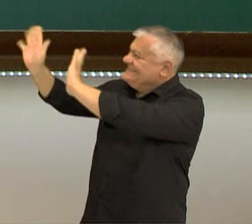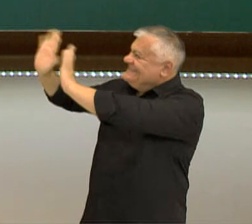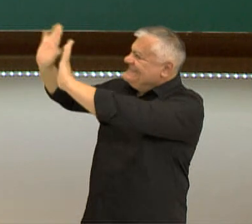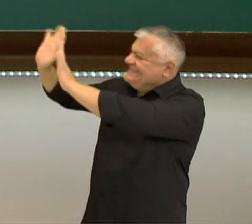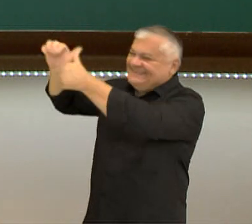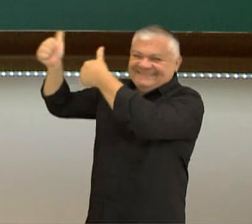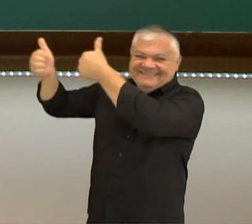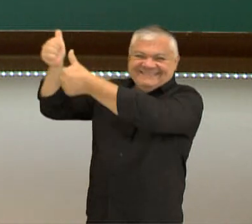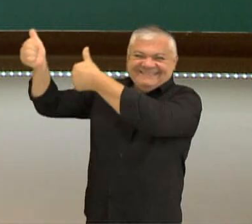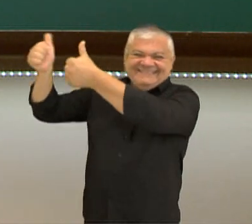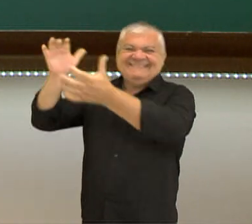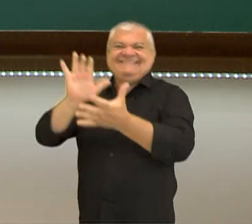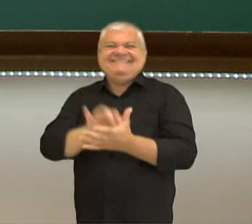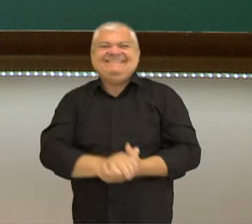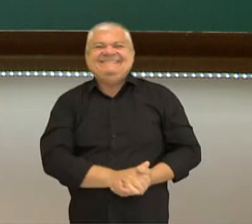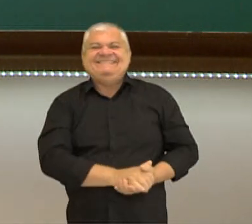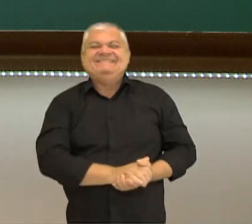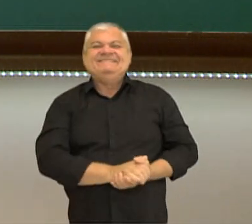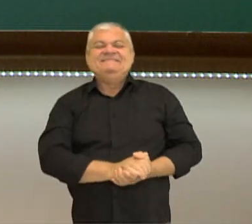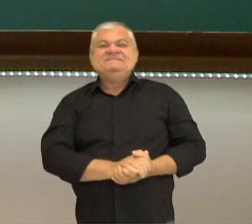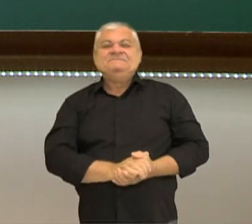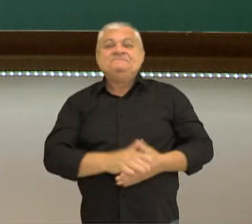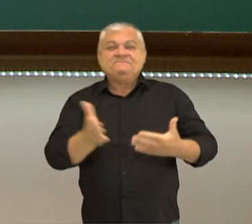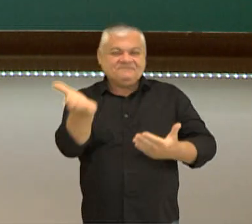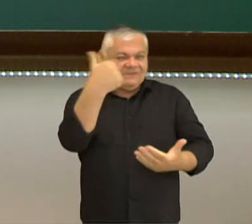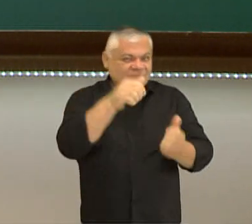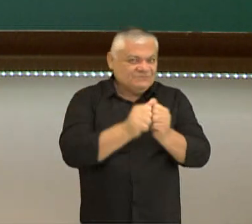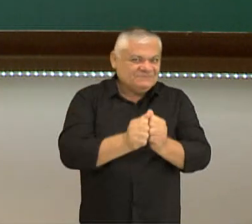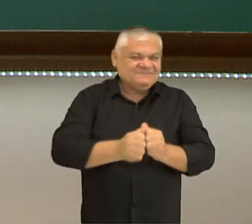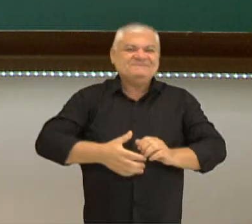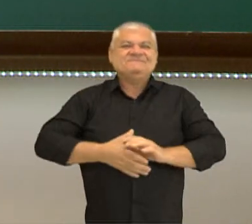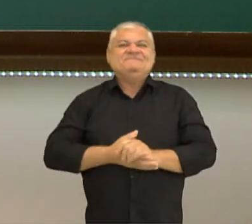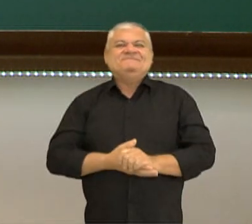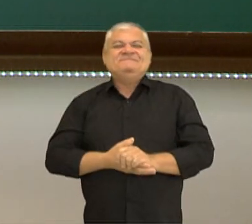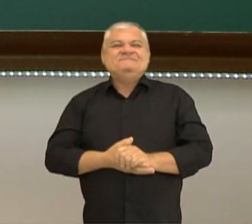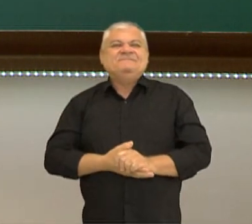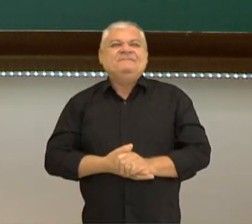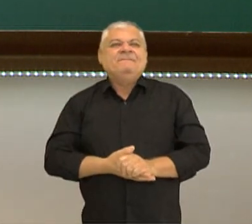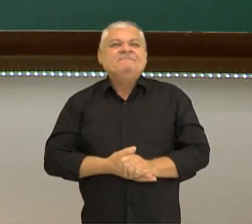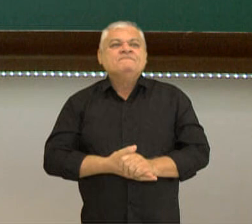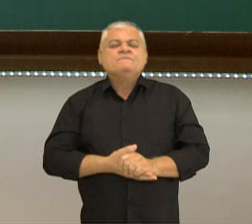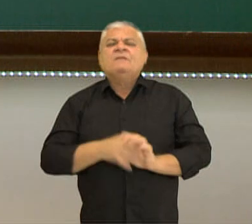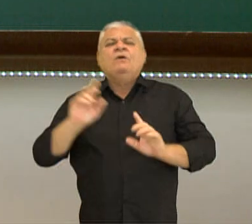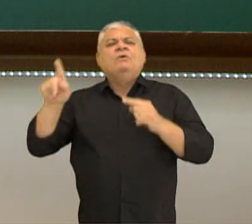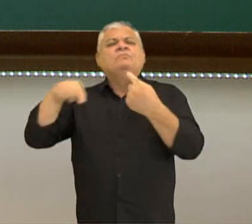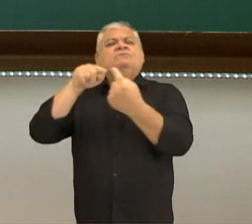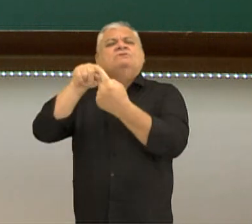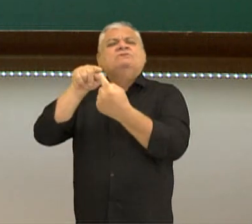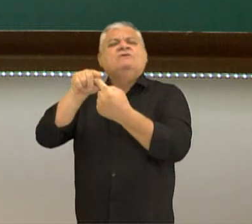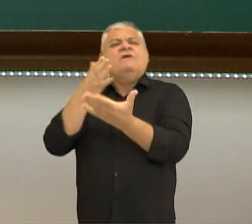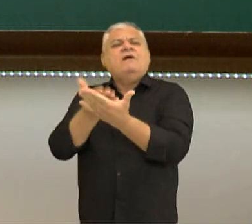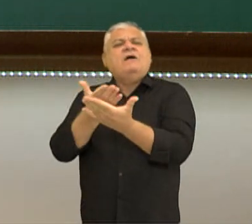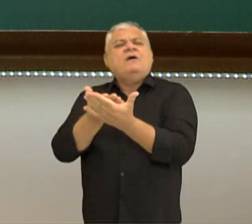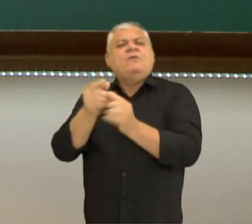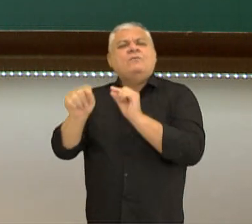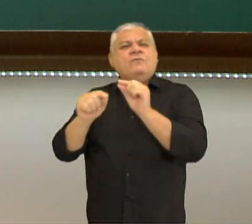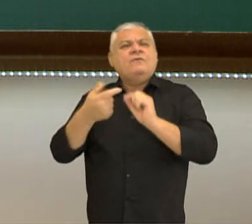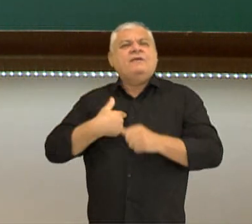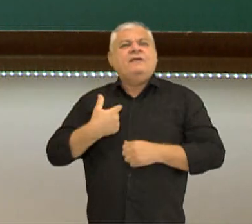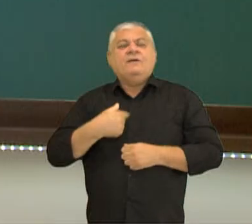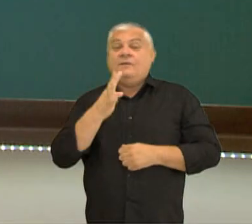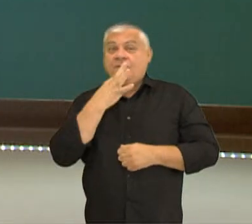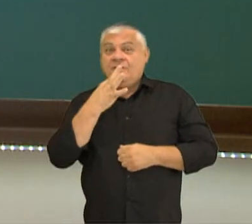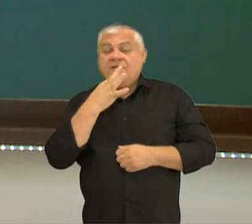com a gente. Oi, Ronaldo. Vamos juntos? Então, objetivos da nossa aula, do nosso